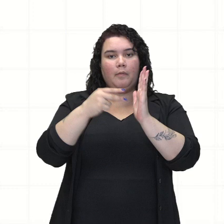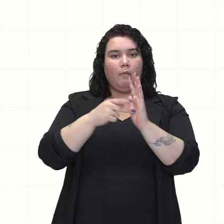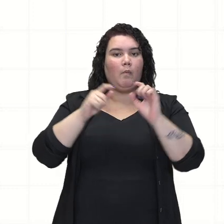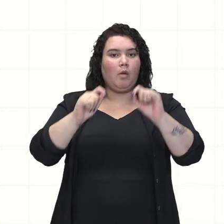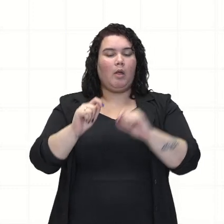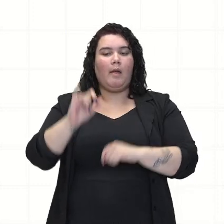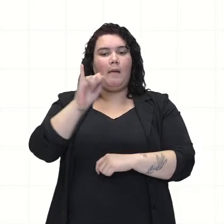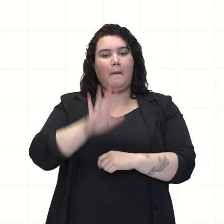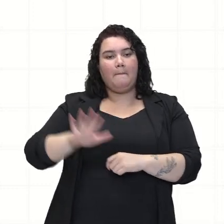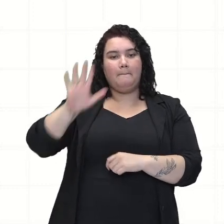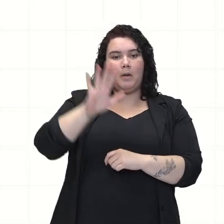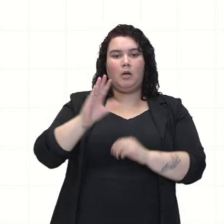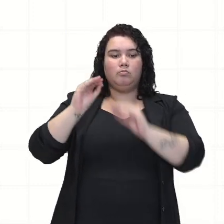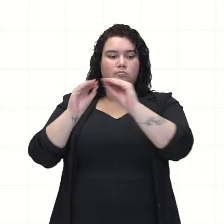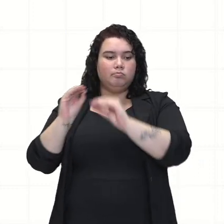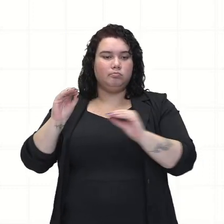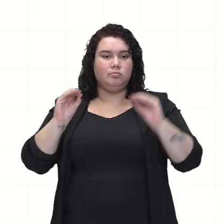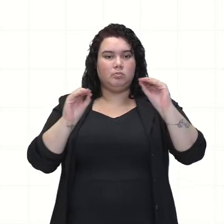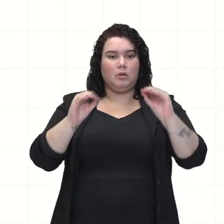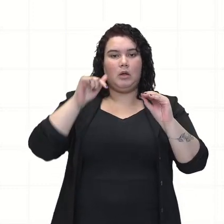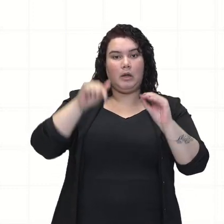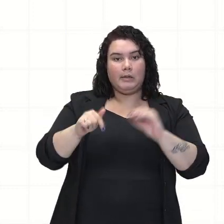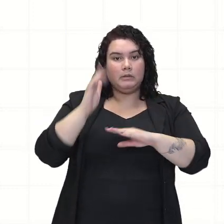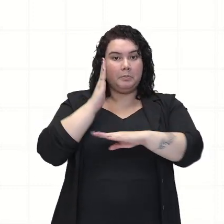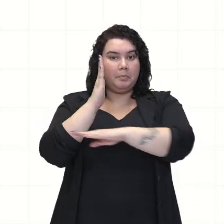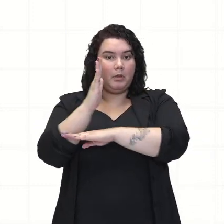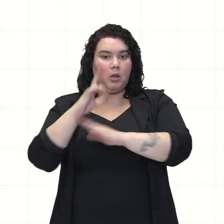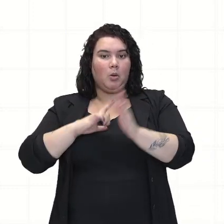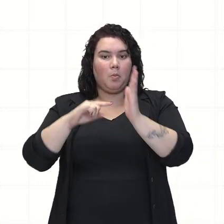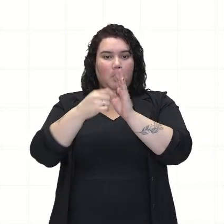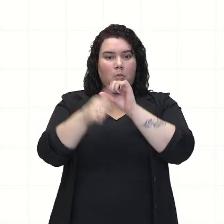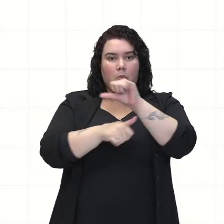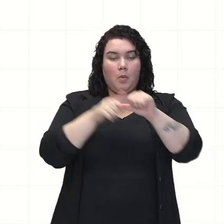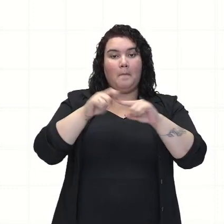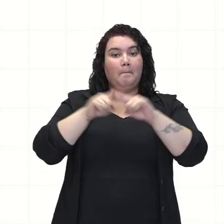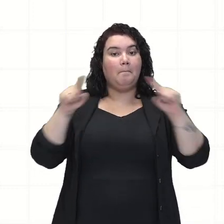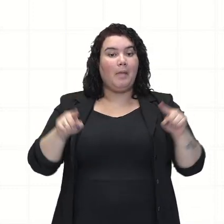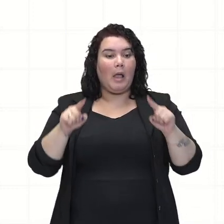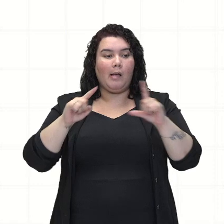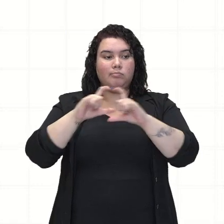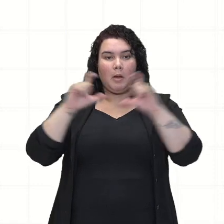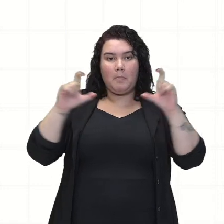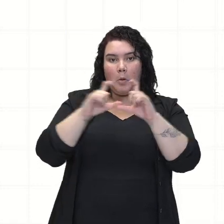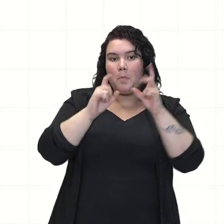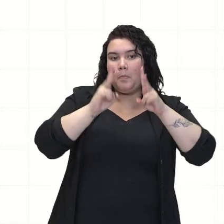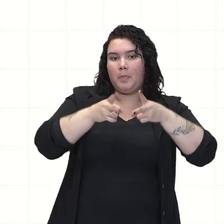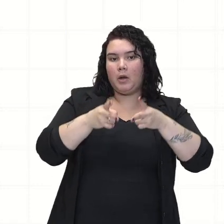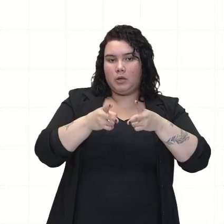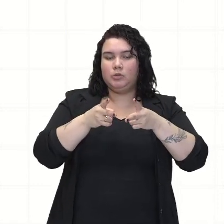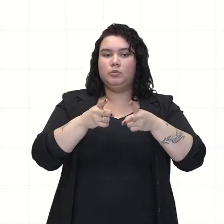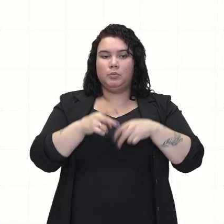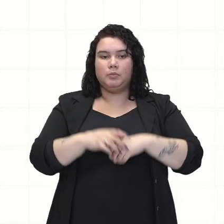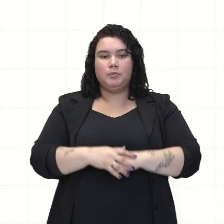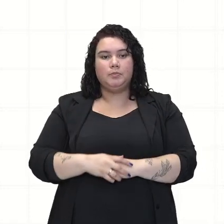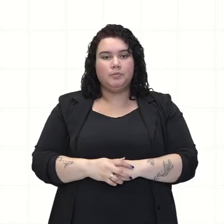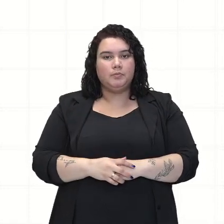de um ponto ao outro no plano, mantendo sua forma, orientação e tamanho. Nós vimos aí